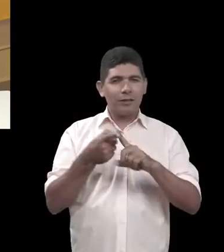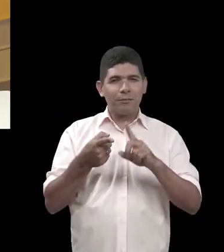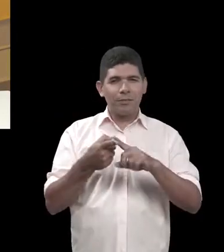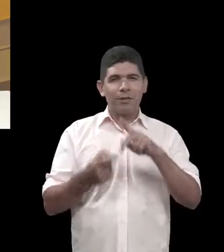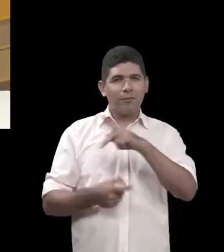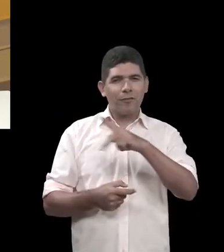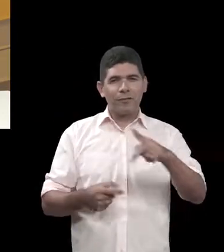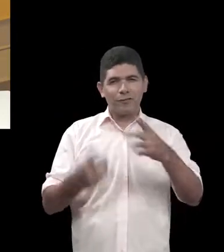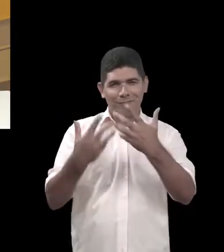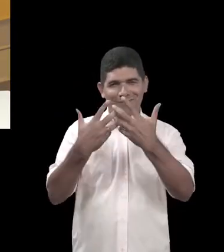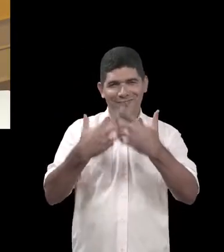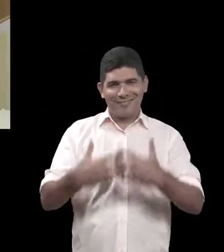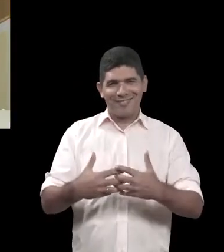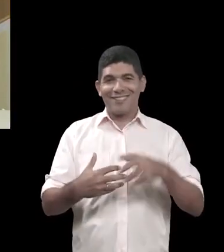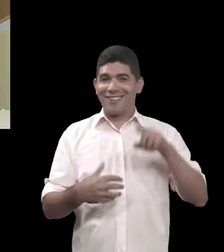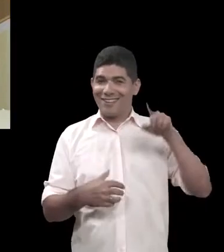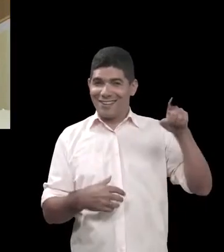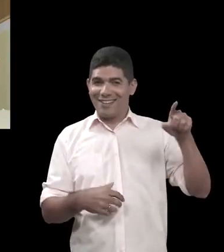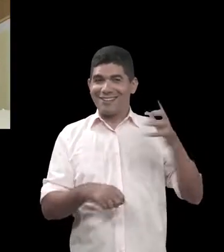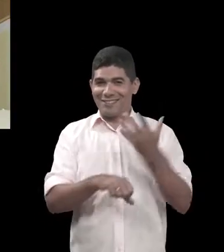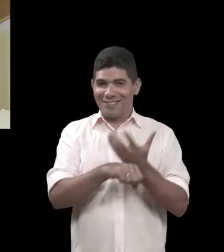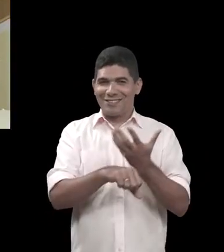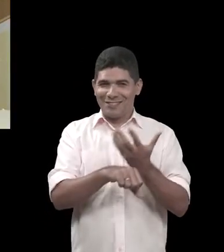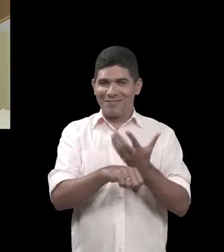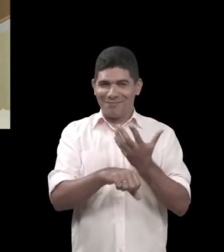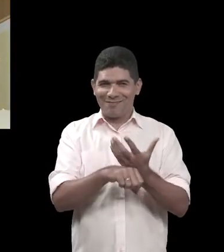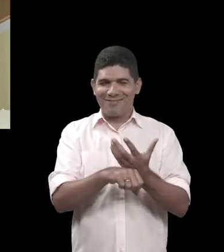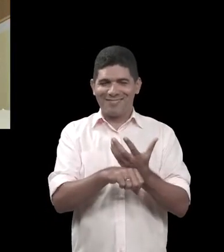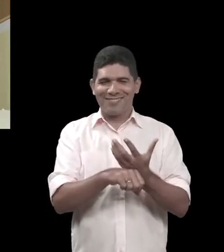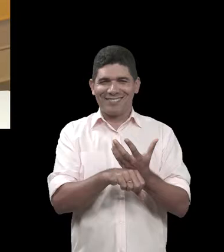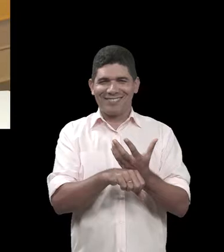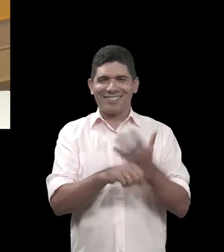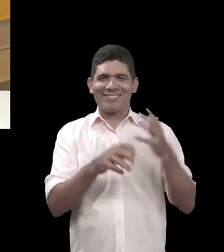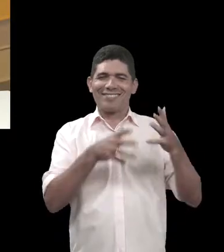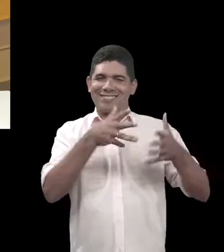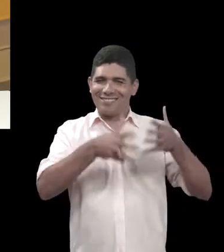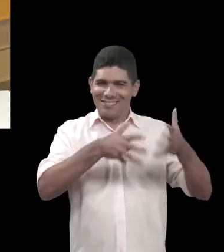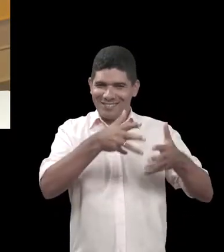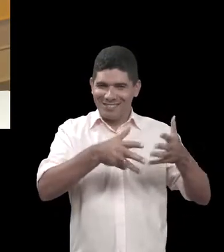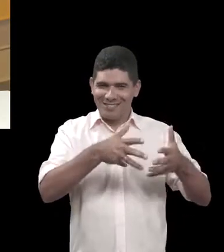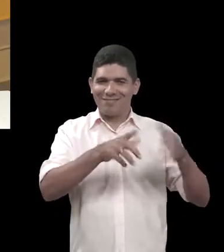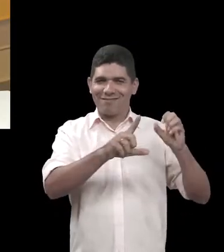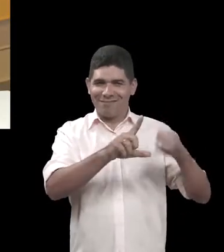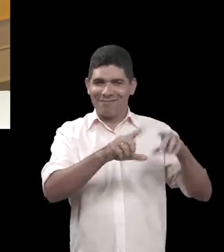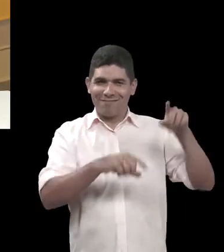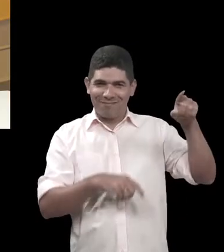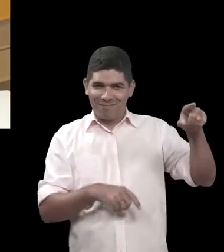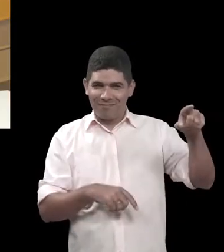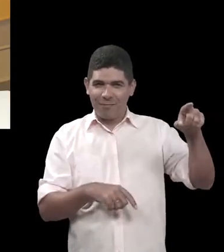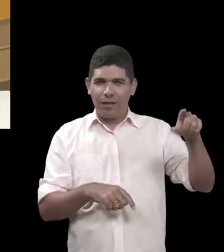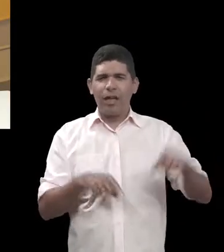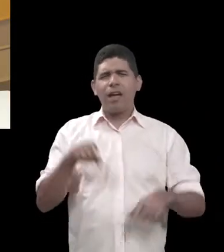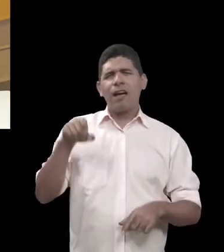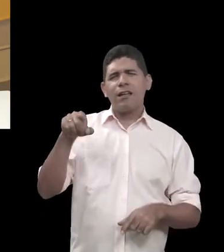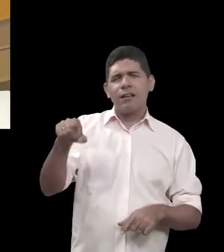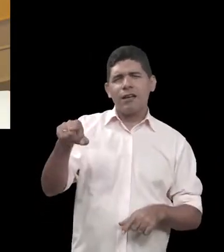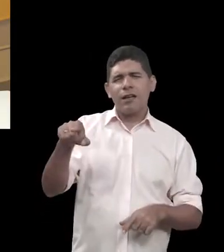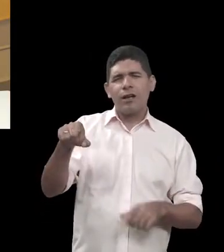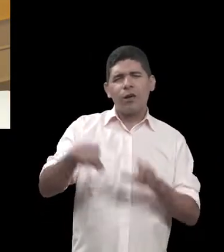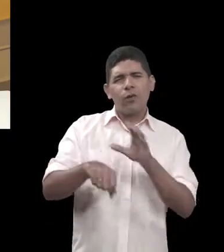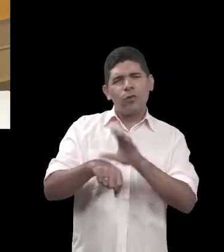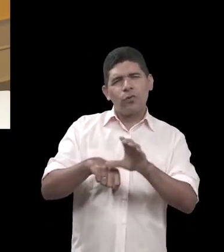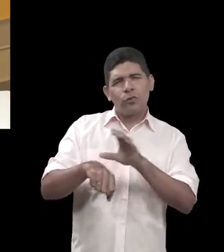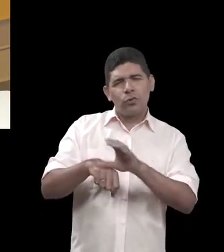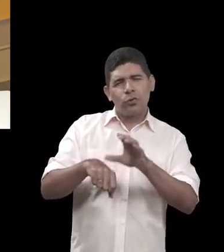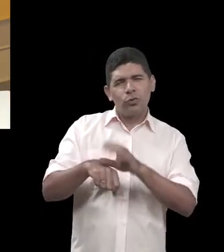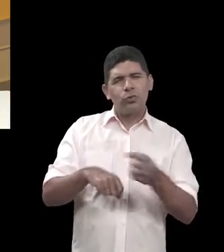professora da disciplina de Libras para as licenciaturas. Dentro desse curso que é relativamente novo, né, quais são as